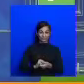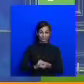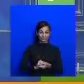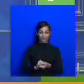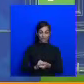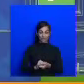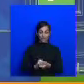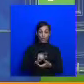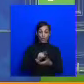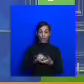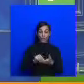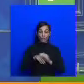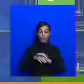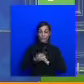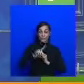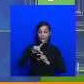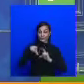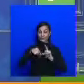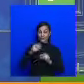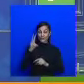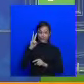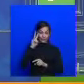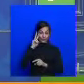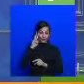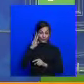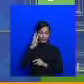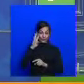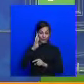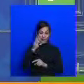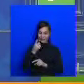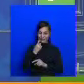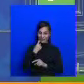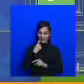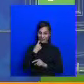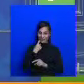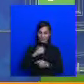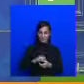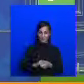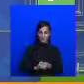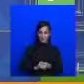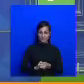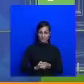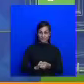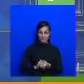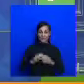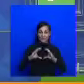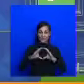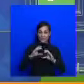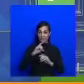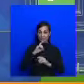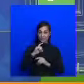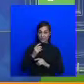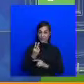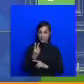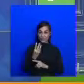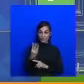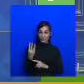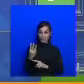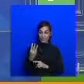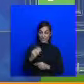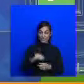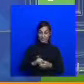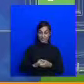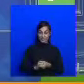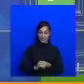00. Lotomania com sorteios às segundas, quartas e sextas. Bola verde